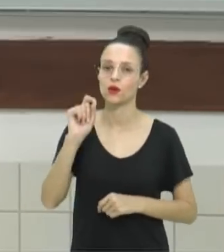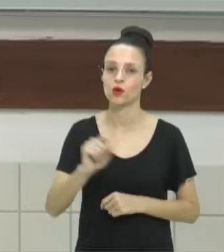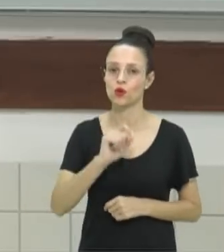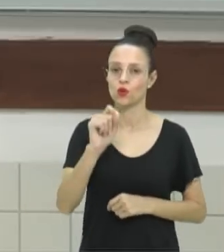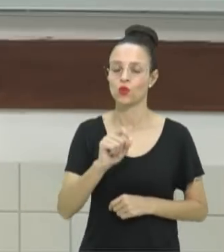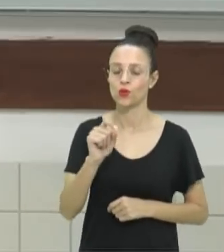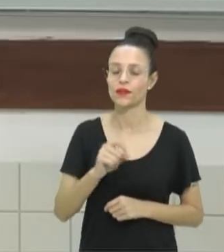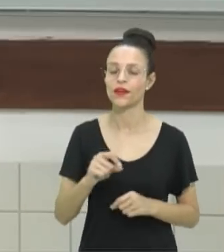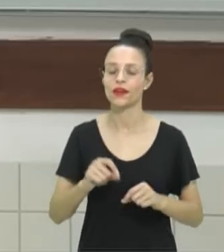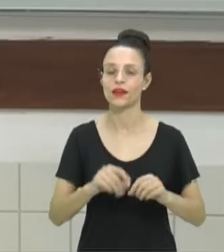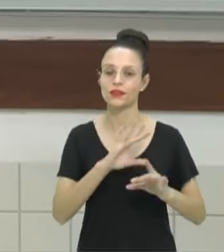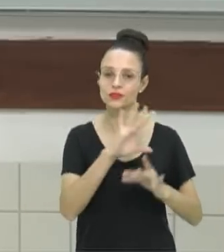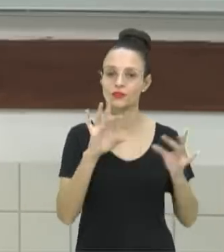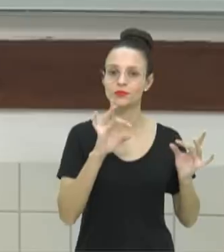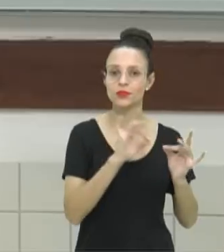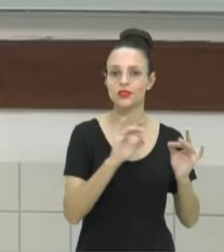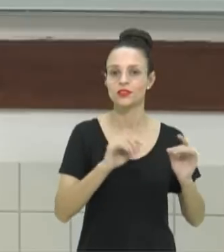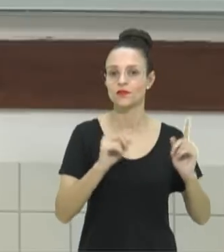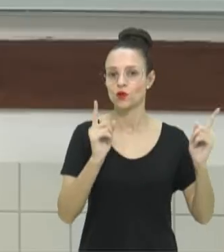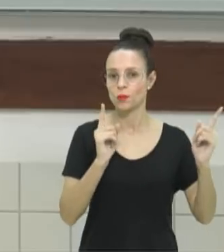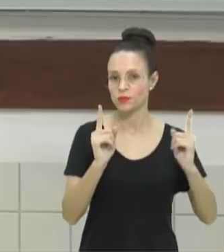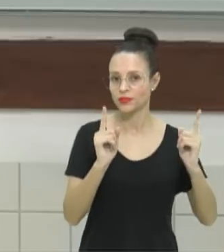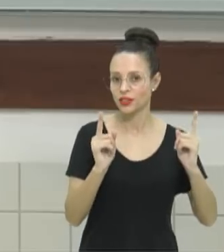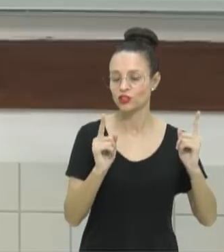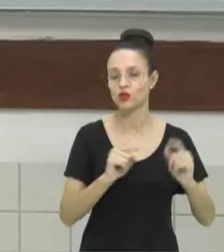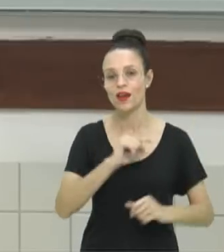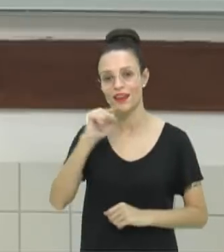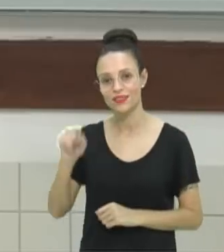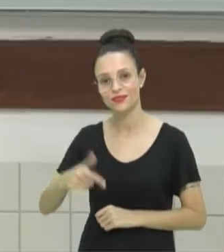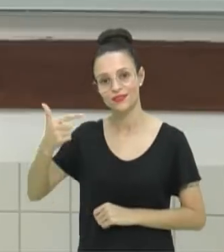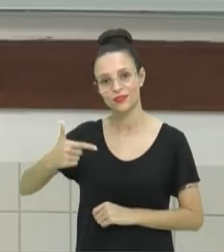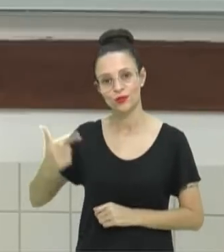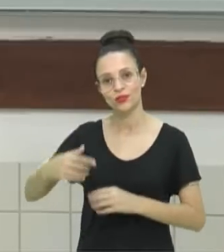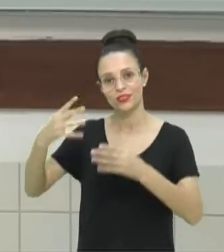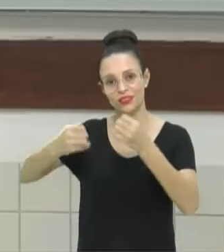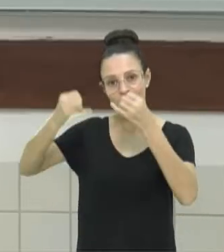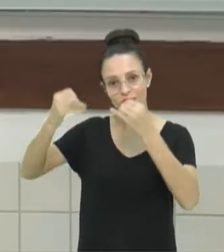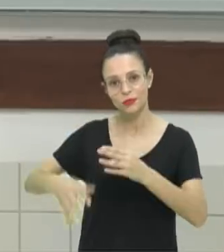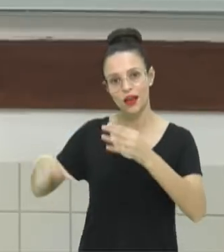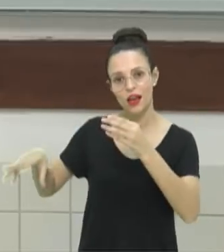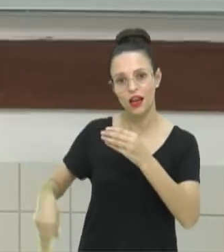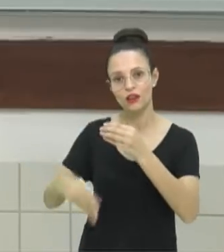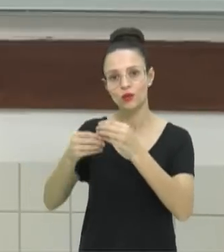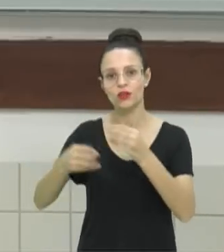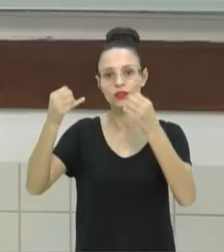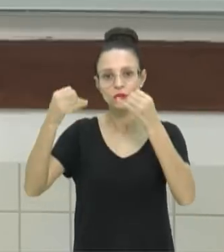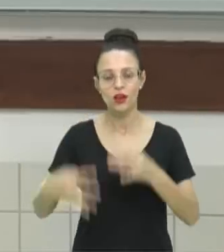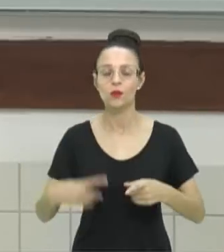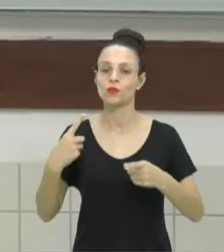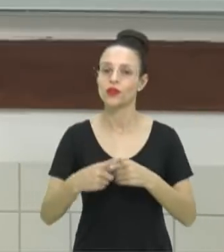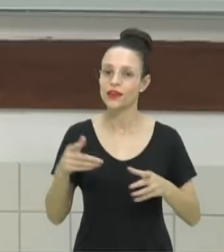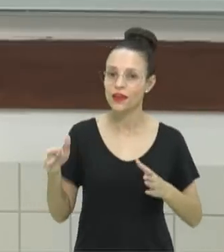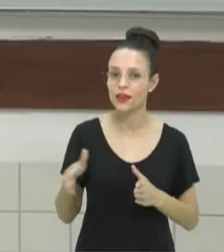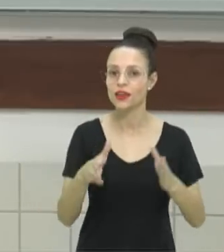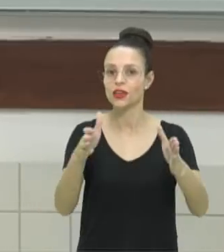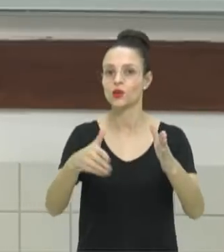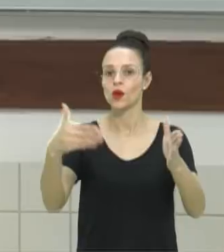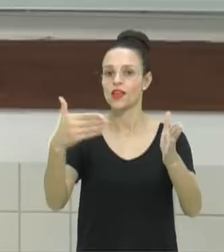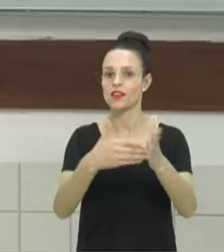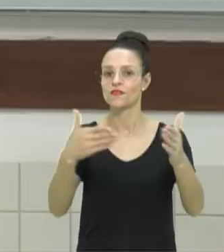do trecho. Aqui nessa segunda, ele está explicando, adicionando uma explicação, que o rio